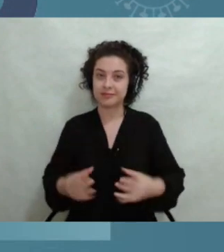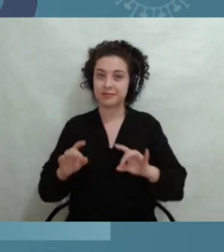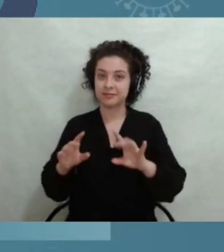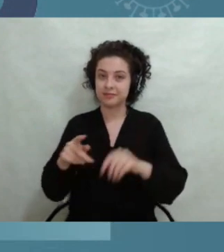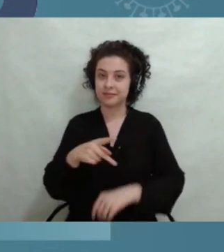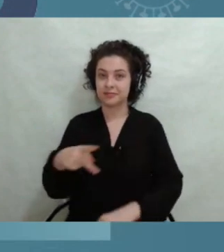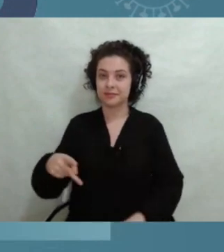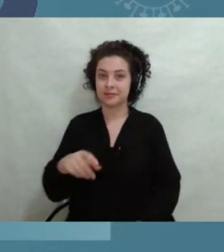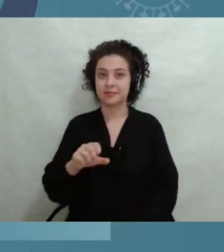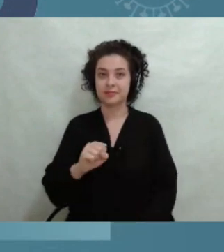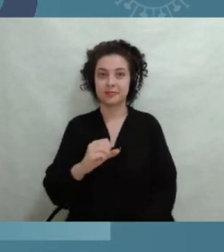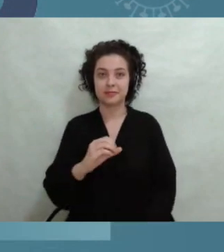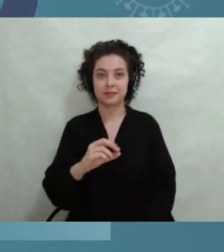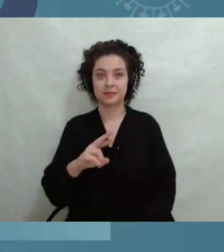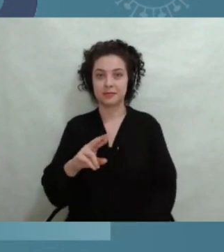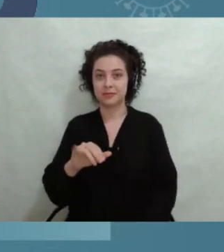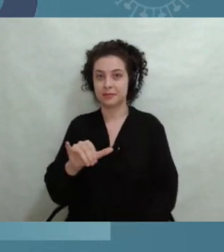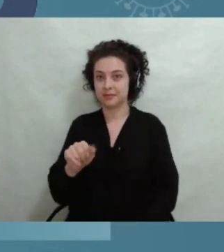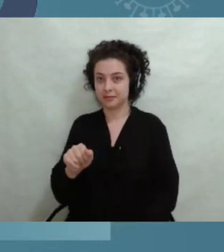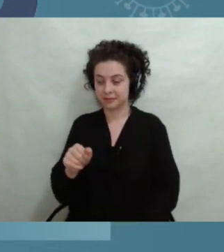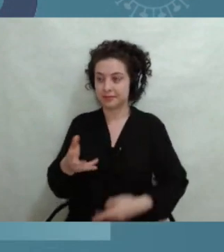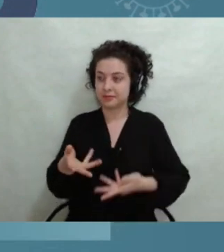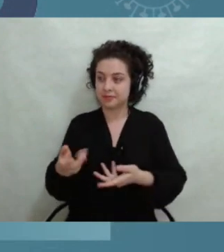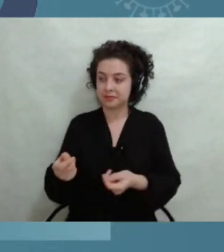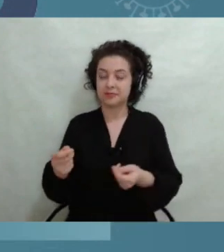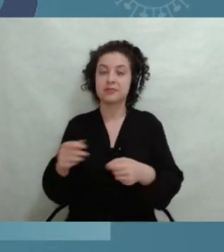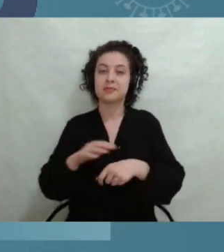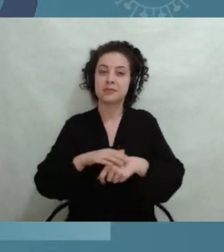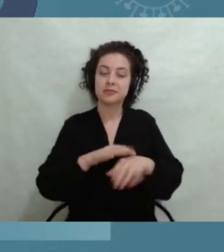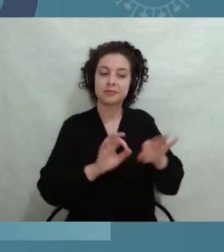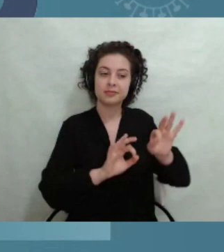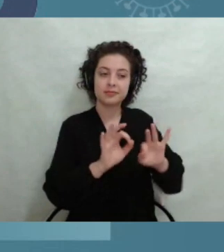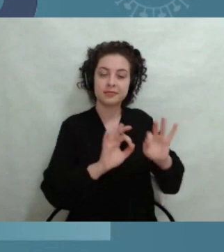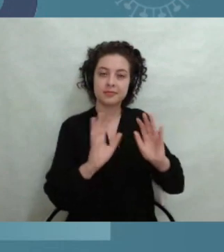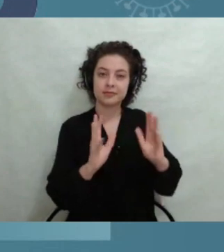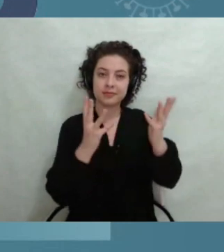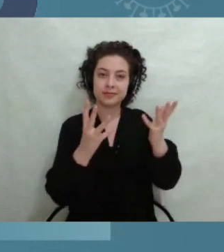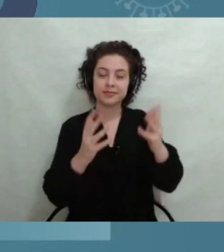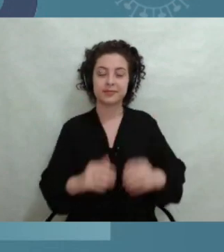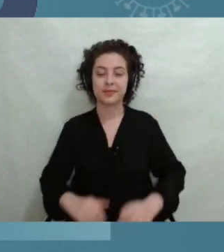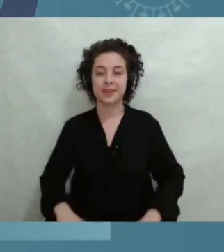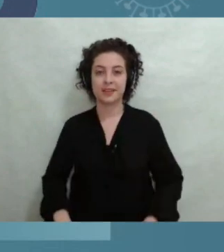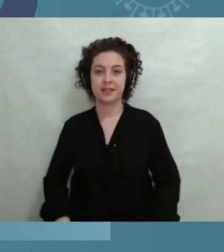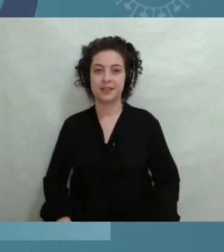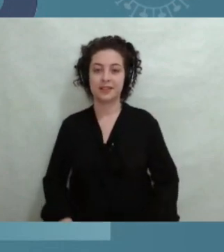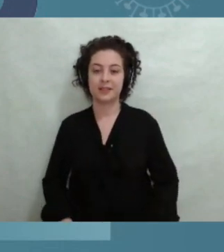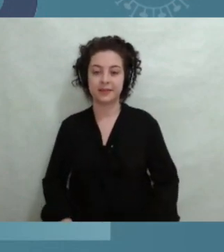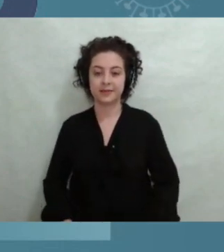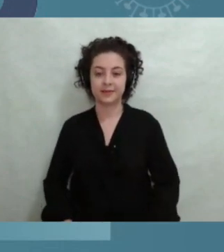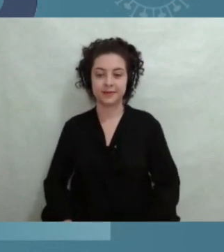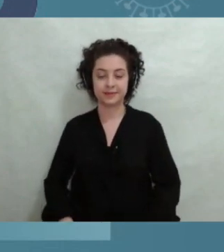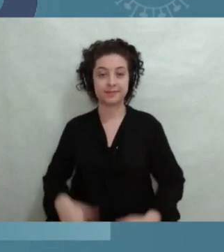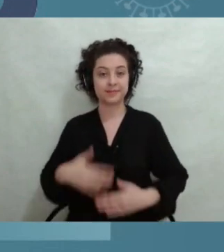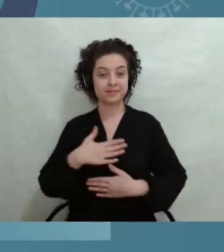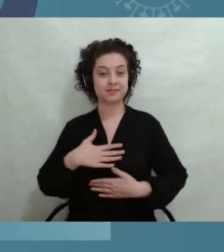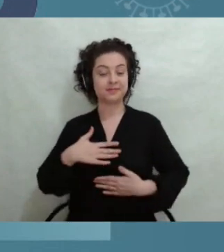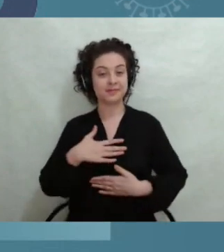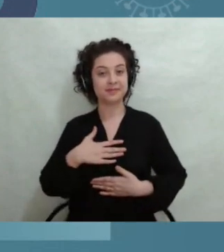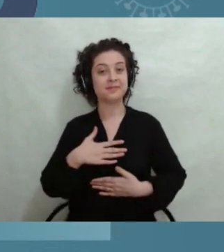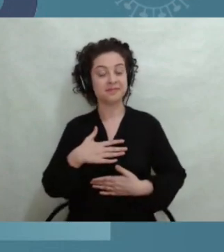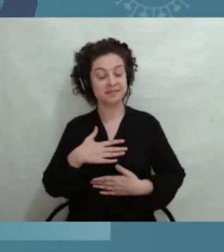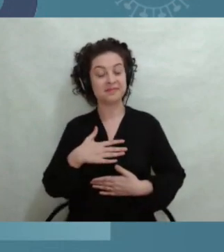Soraya, por mais este evento, e dizer da satisfação de estar